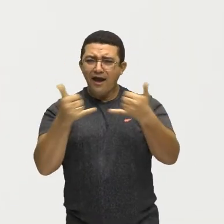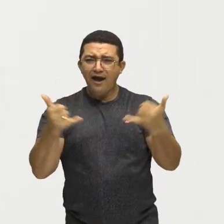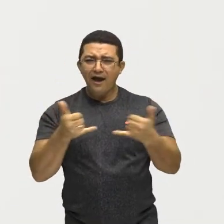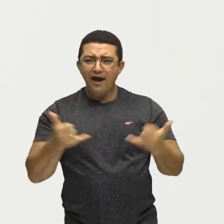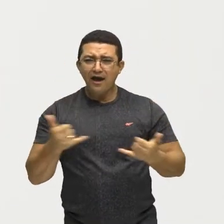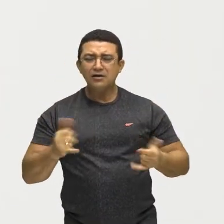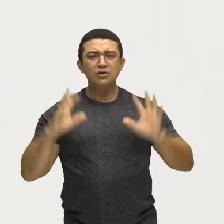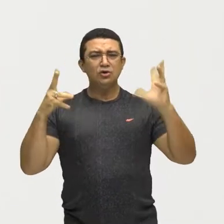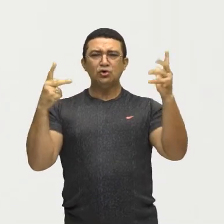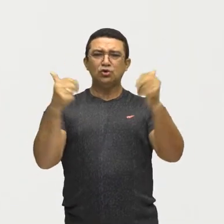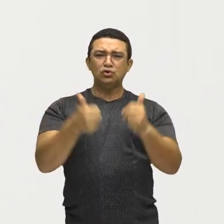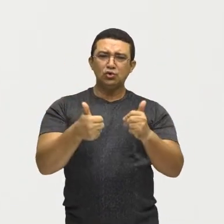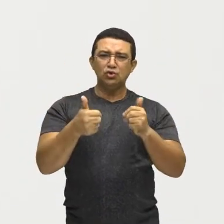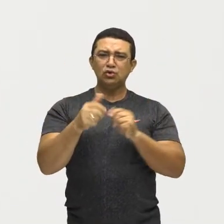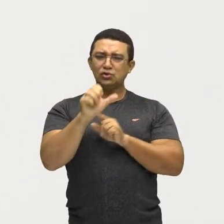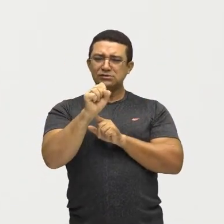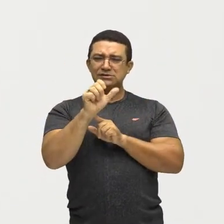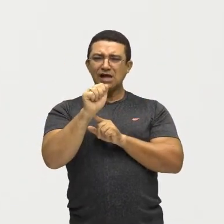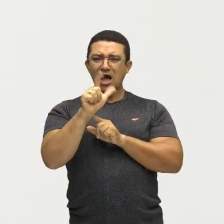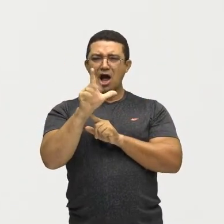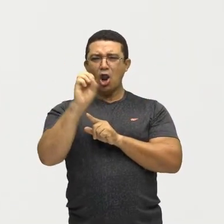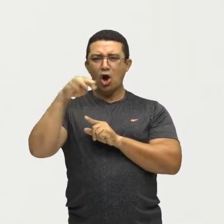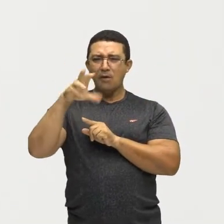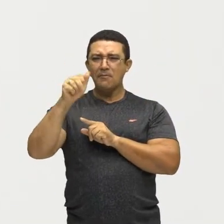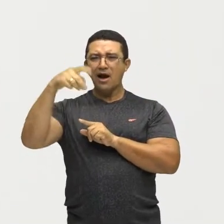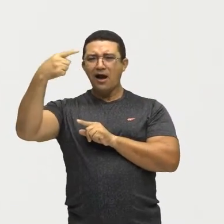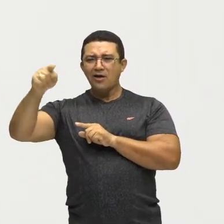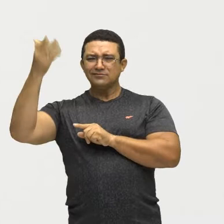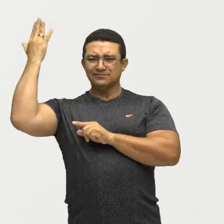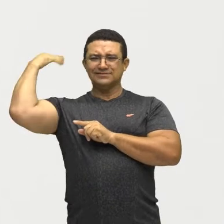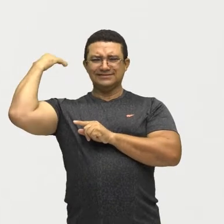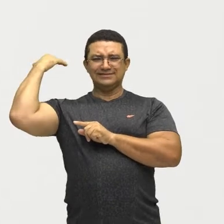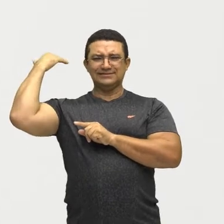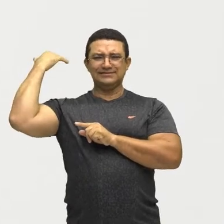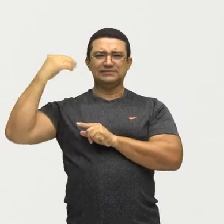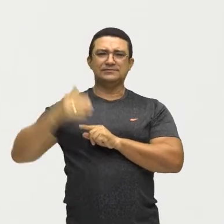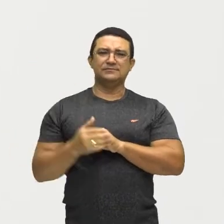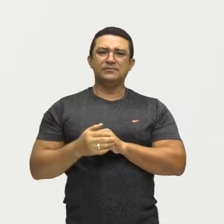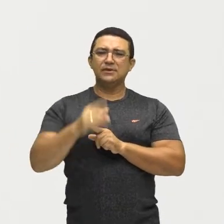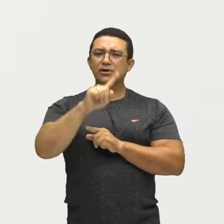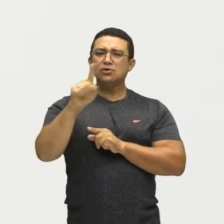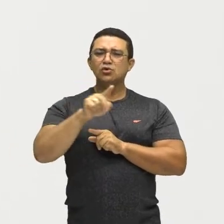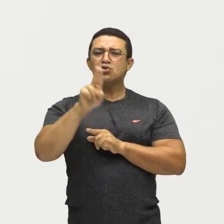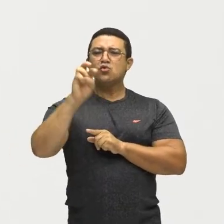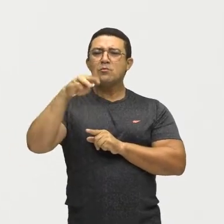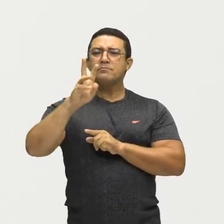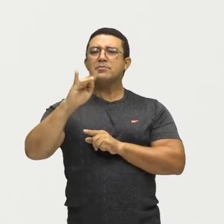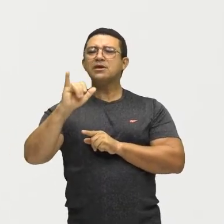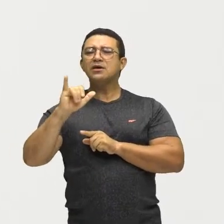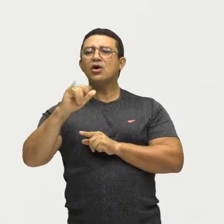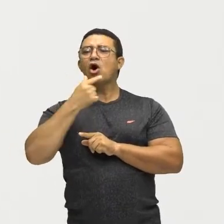Noé, Salomão cantar, Zumbi fugir, que eu vi,